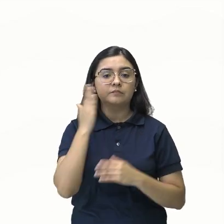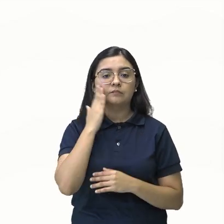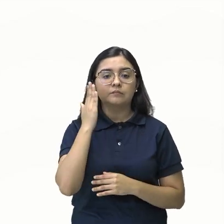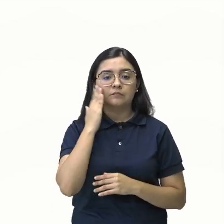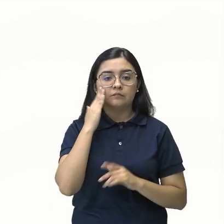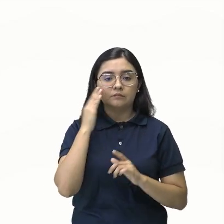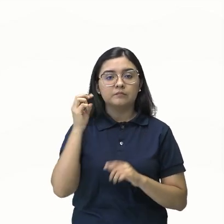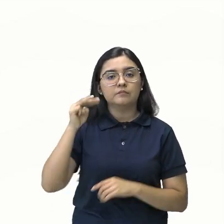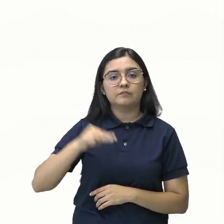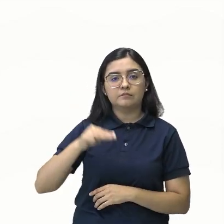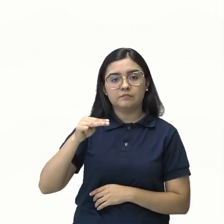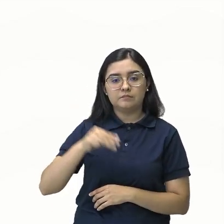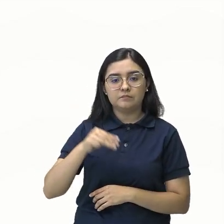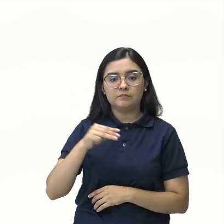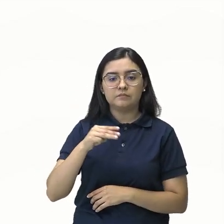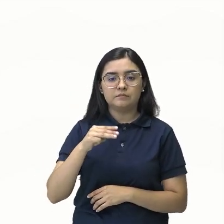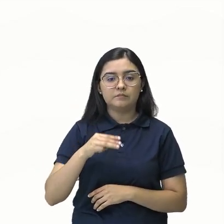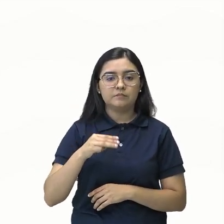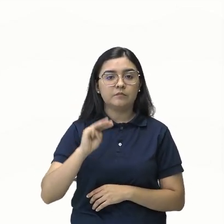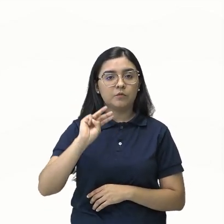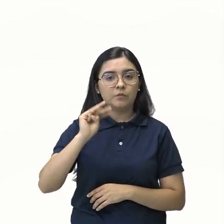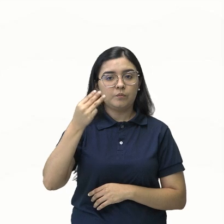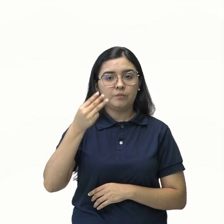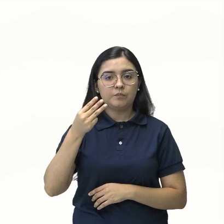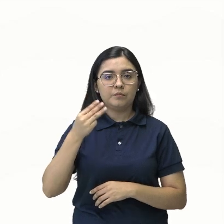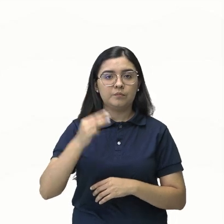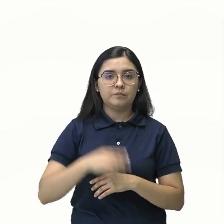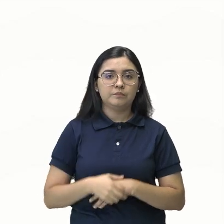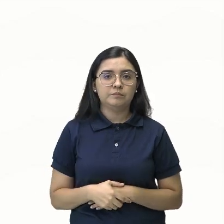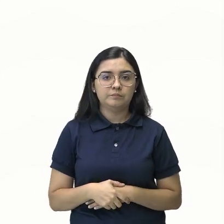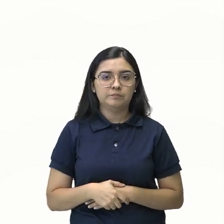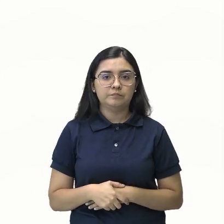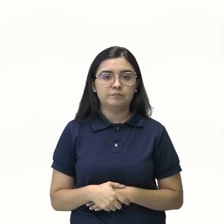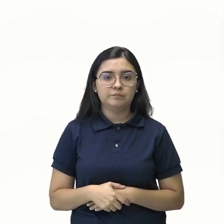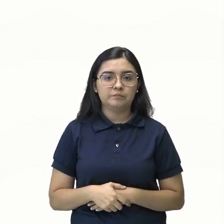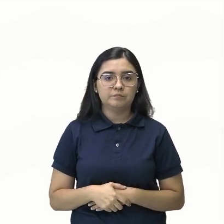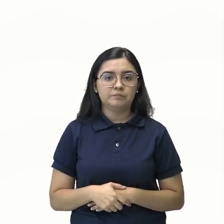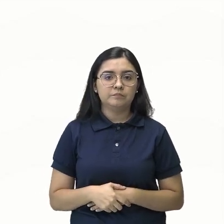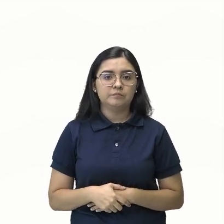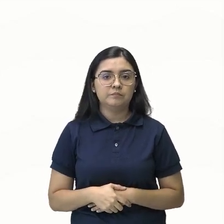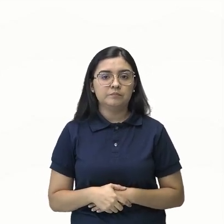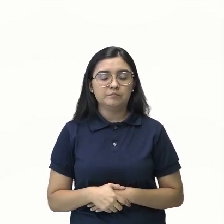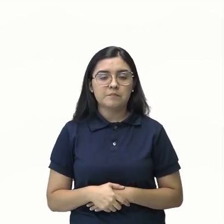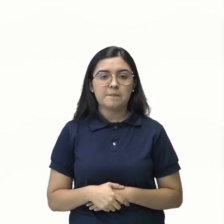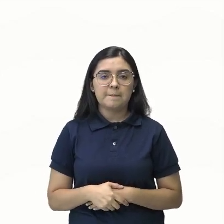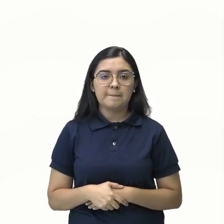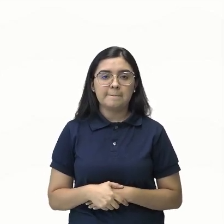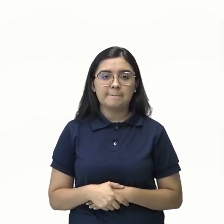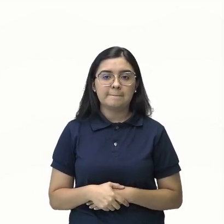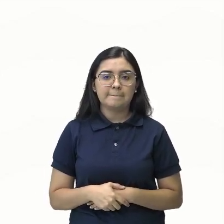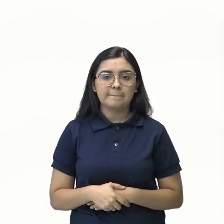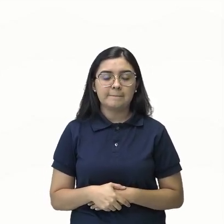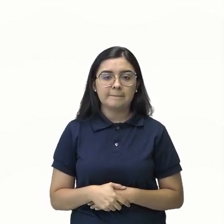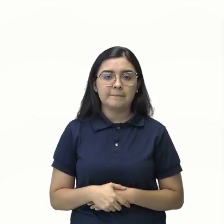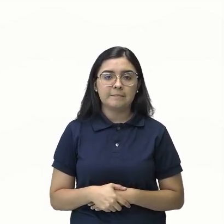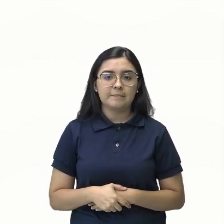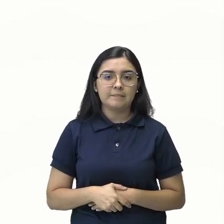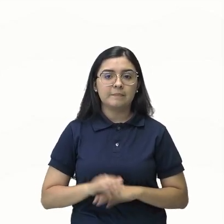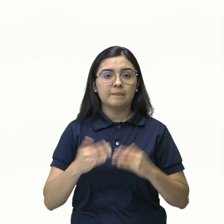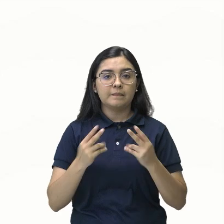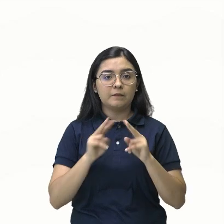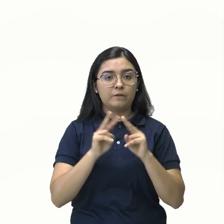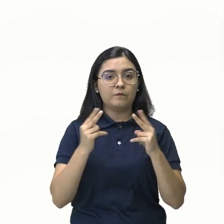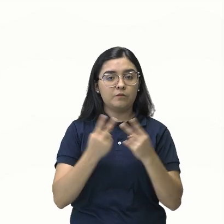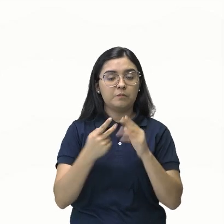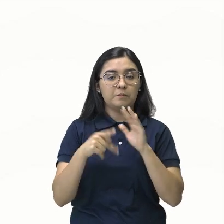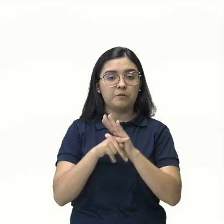de medida é metros, então é metros cúbicos, ok? Então, o volume aí